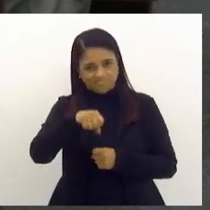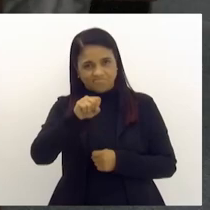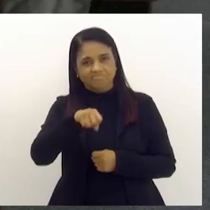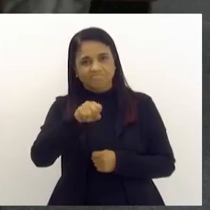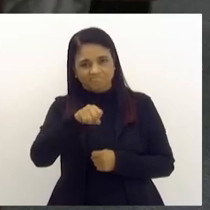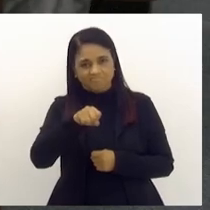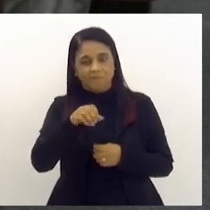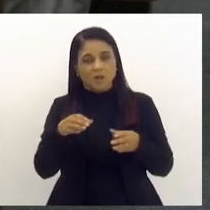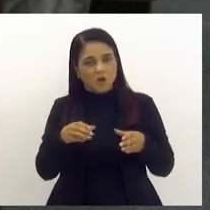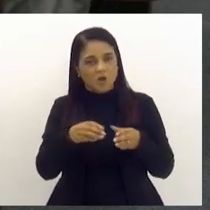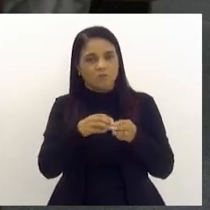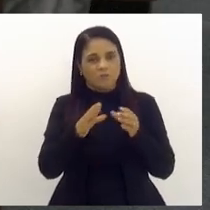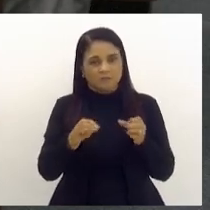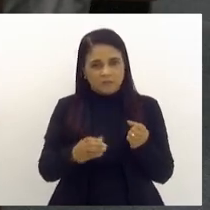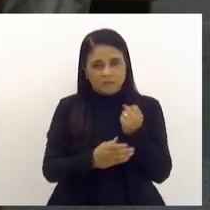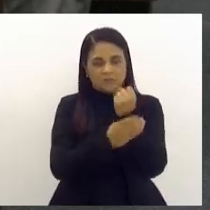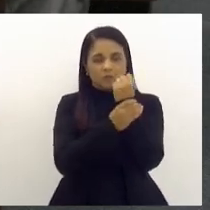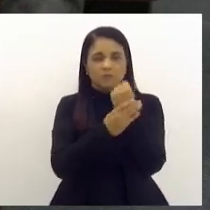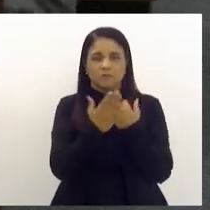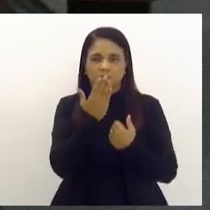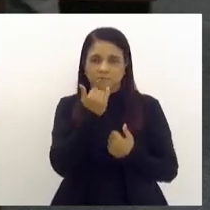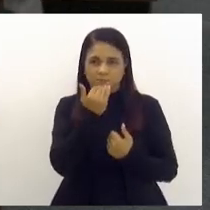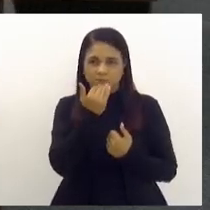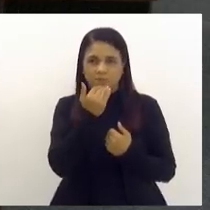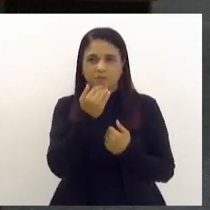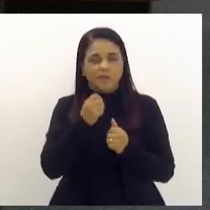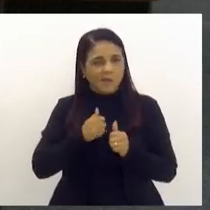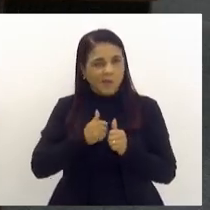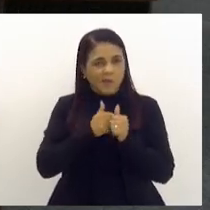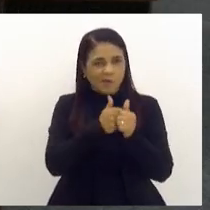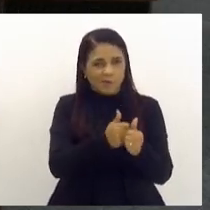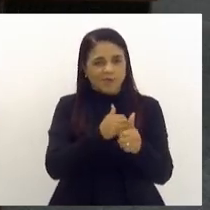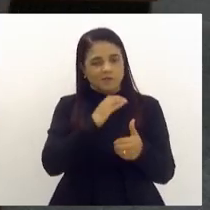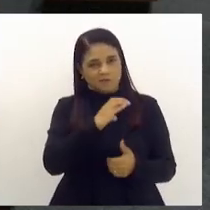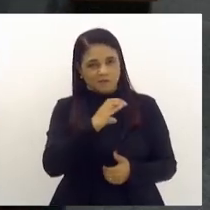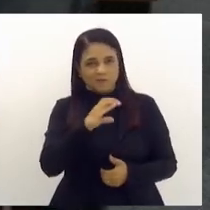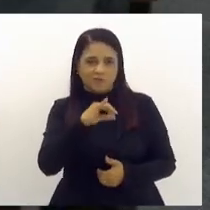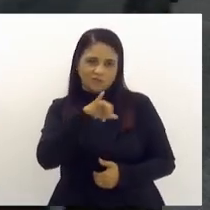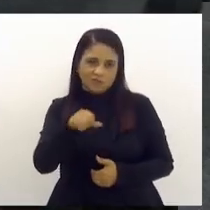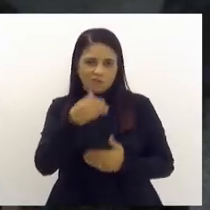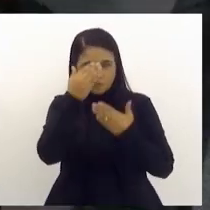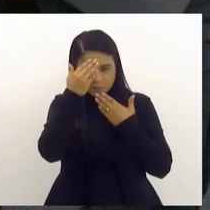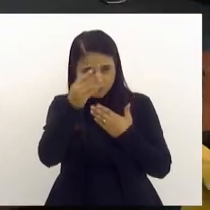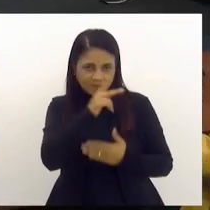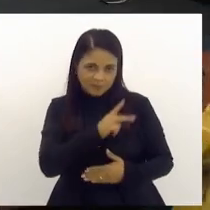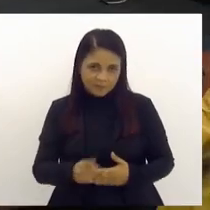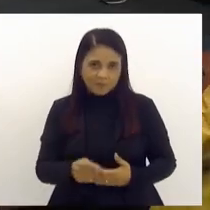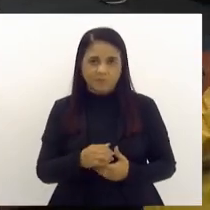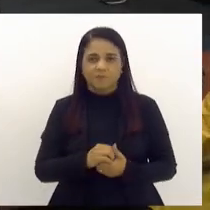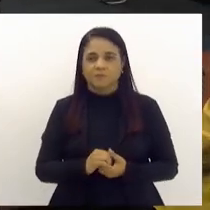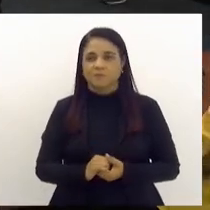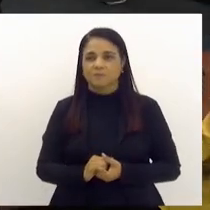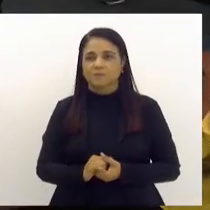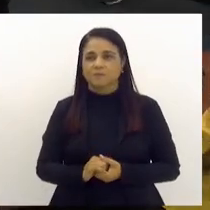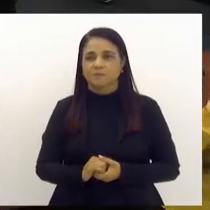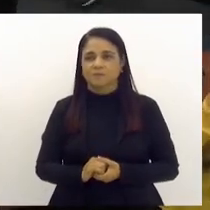favorável pela Comissão de Segurança Alimentar e acompanha a CCJ. Obrigada, presidente.